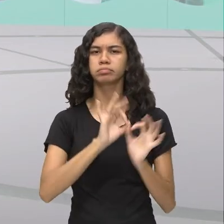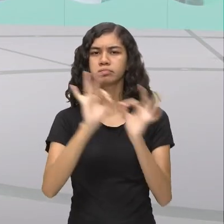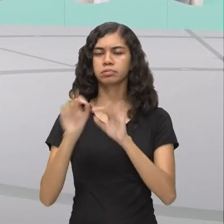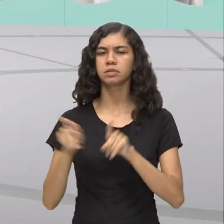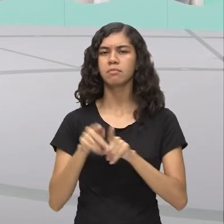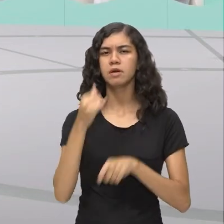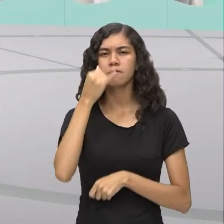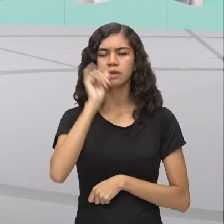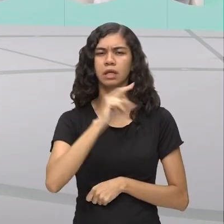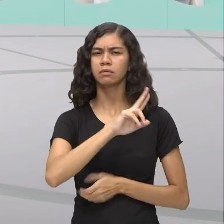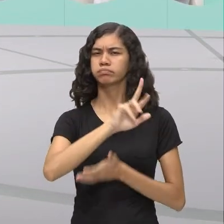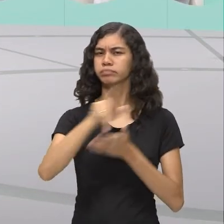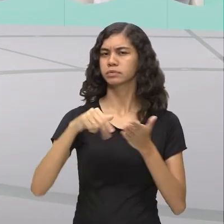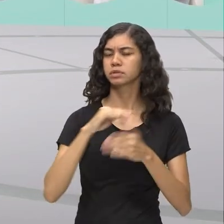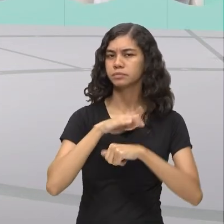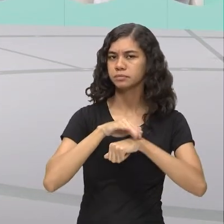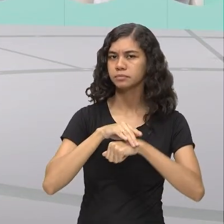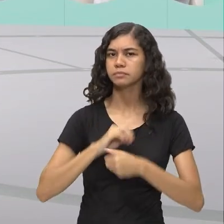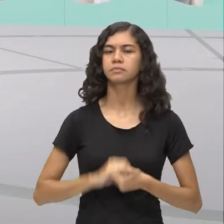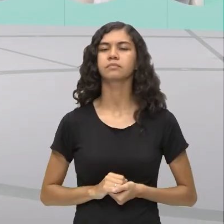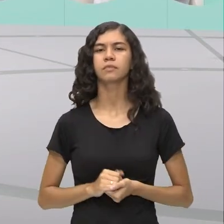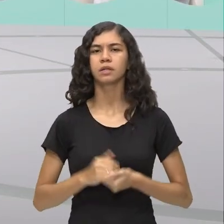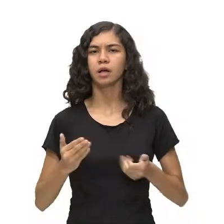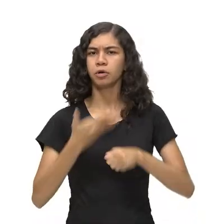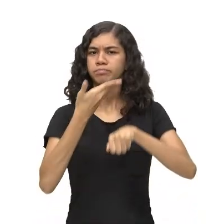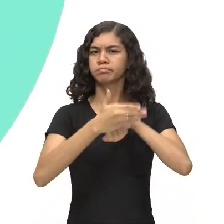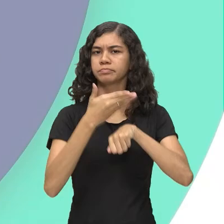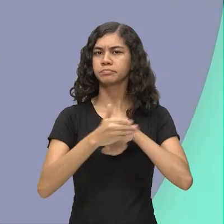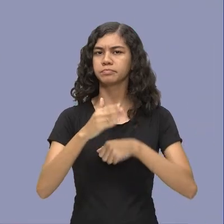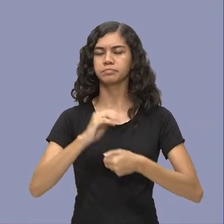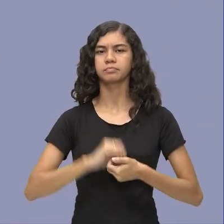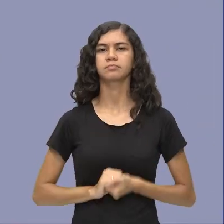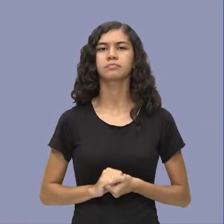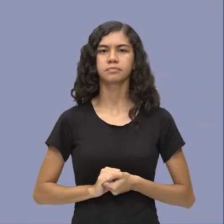outras. E agora a gente vai para o nosso aplicando.